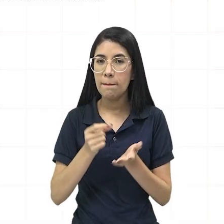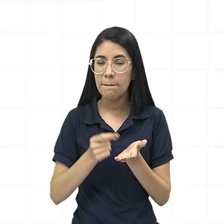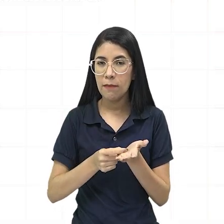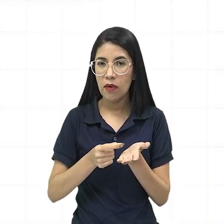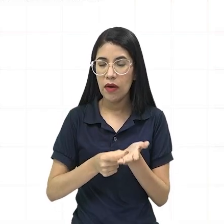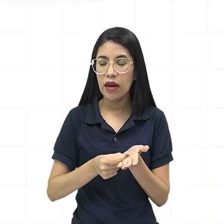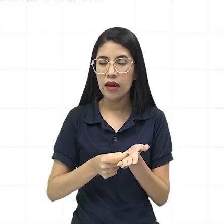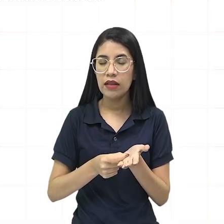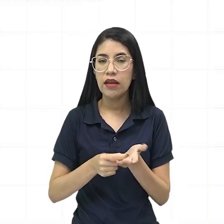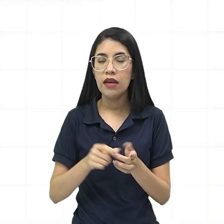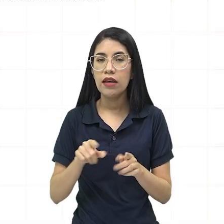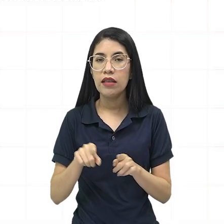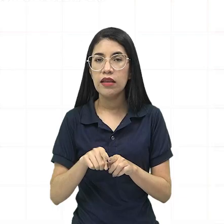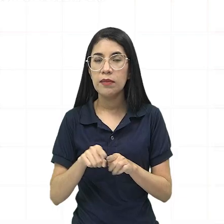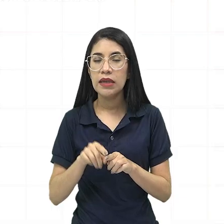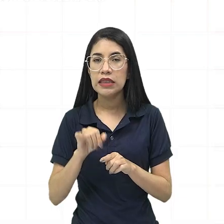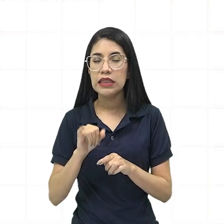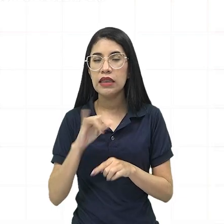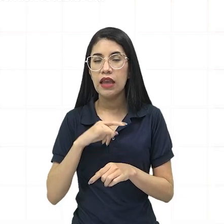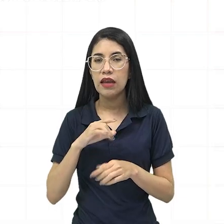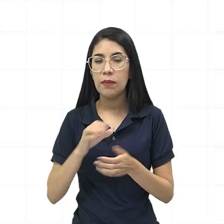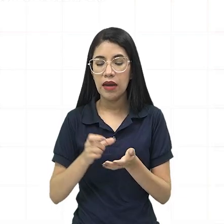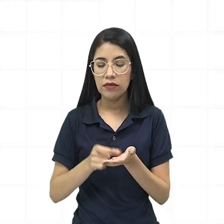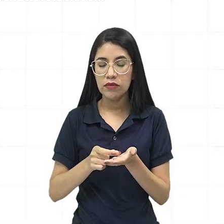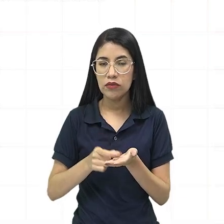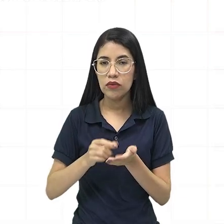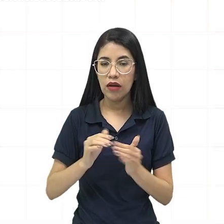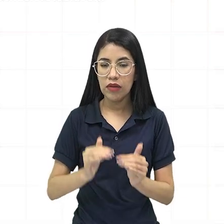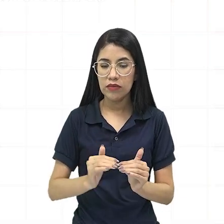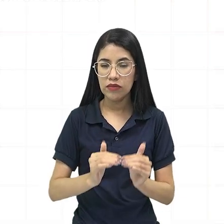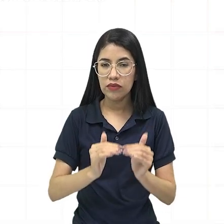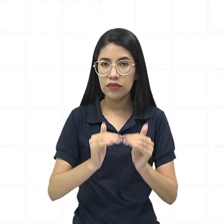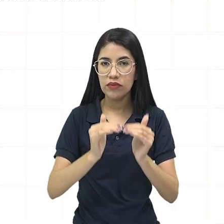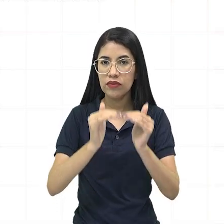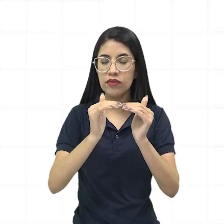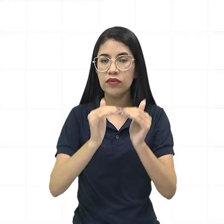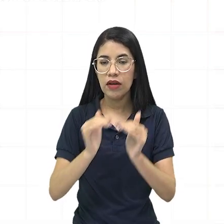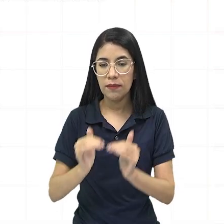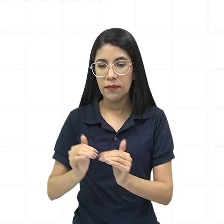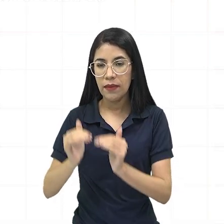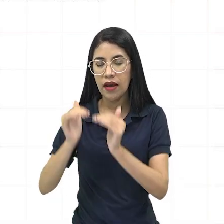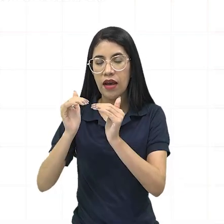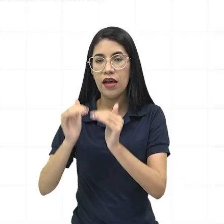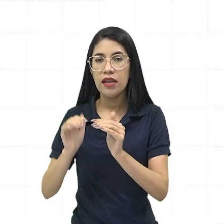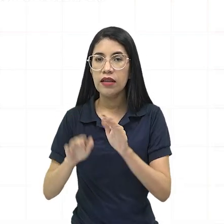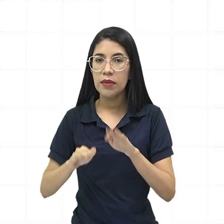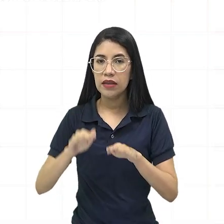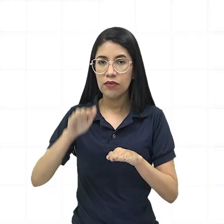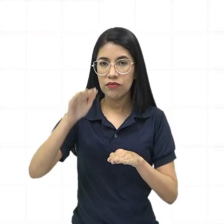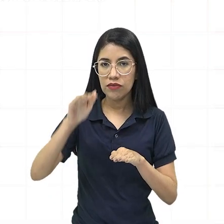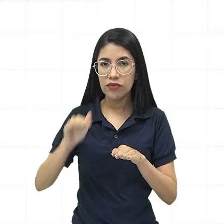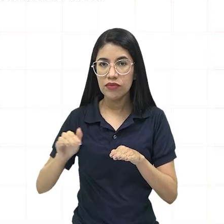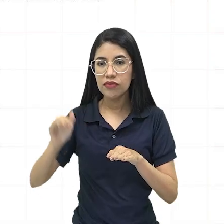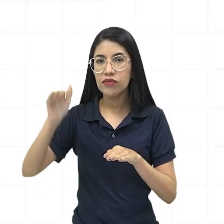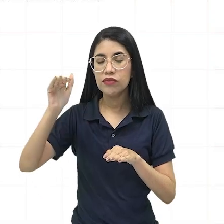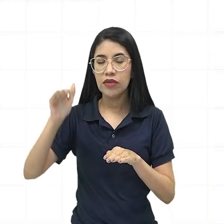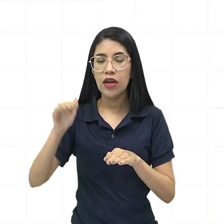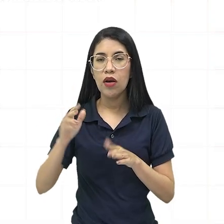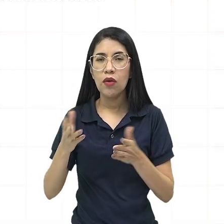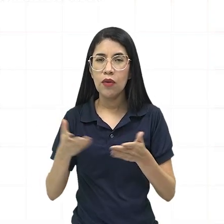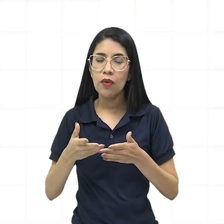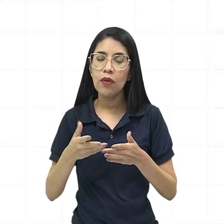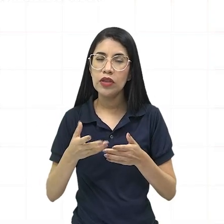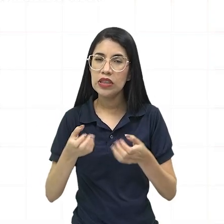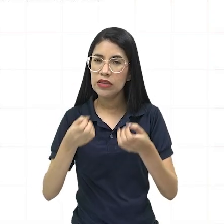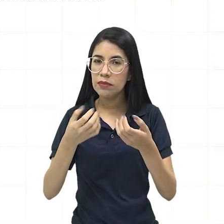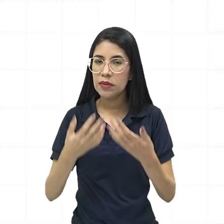quanto mais moedas, mais no topo aquela pessoa está, né? Fala-se muito hoje sobre poder, sobre influência